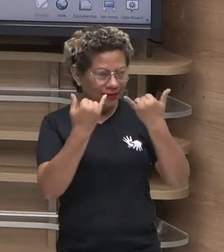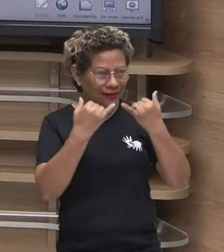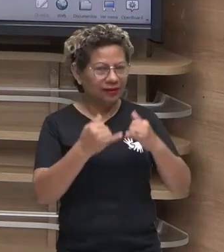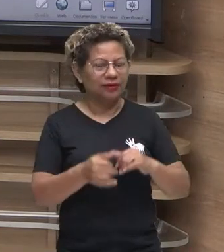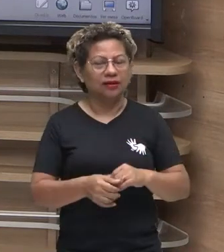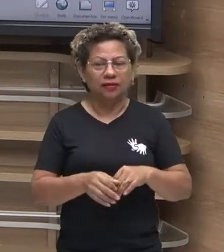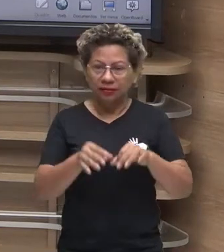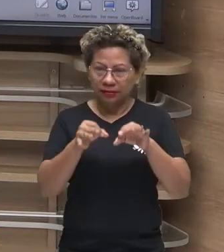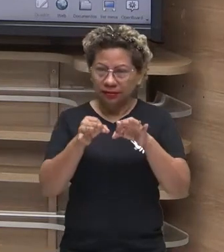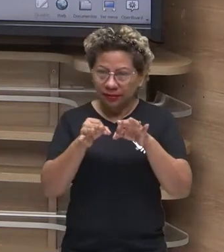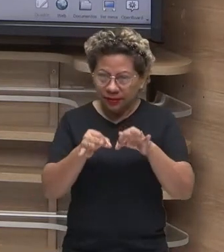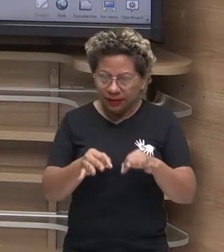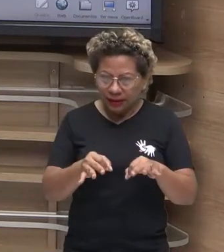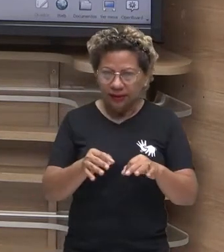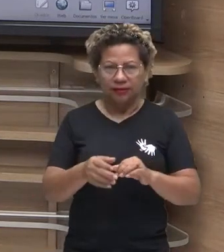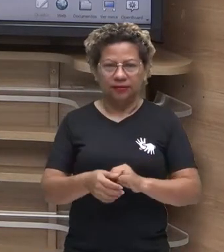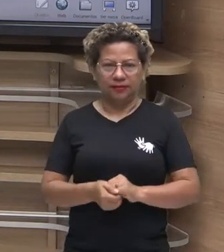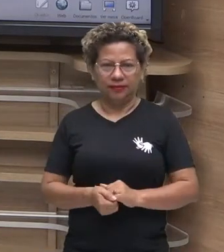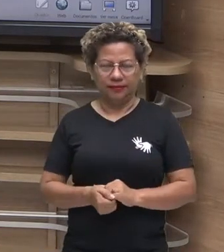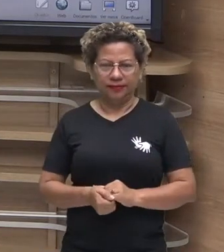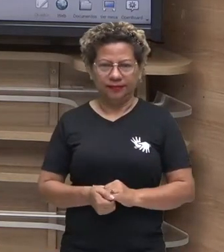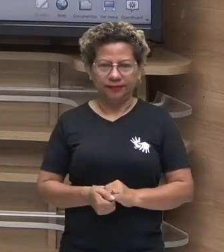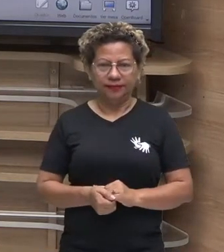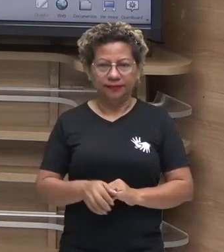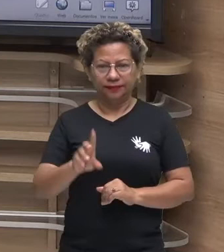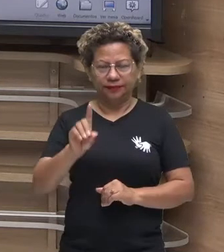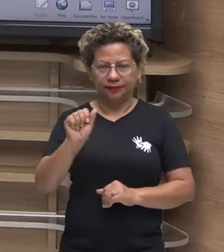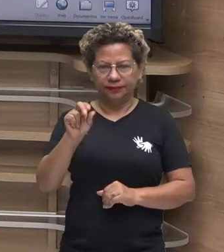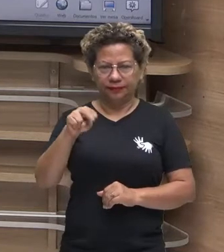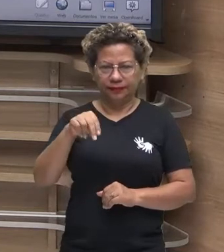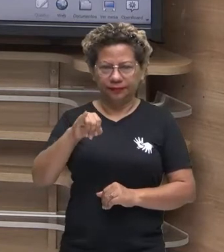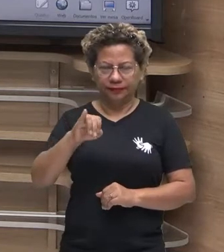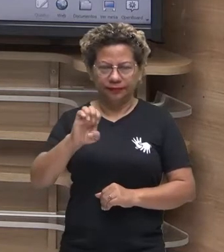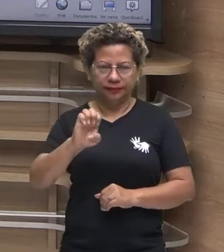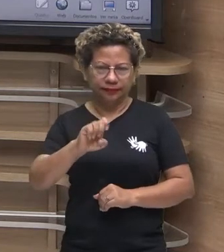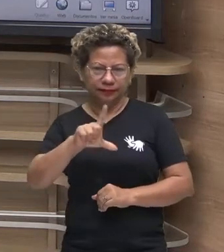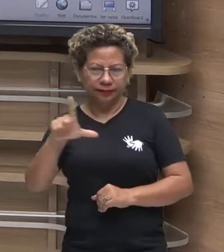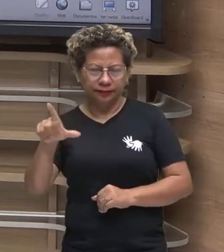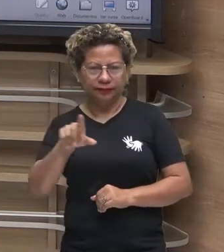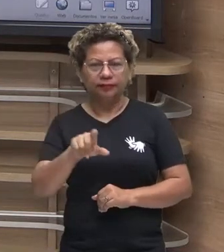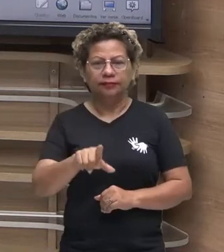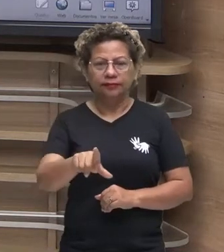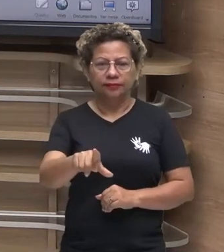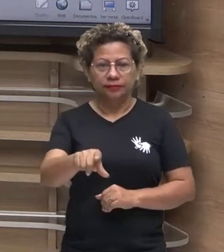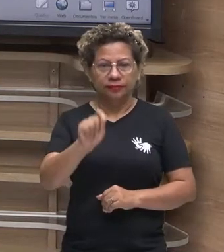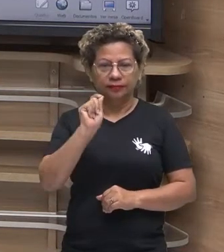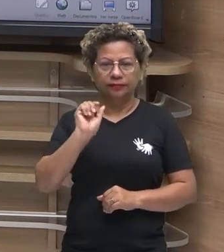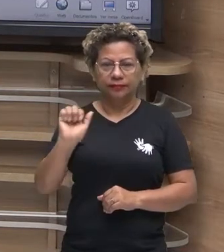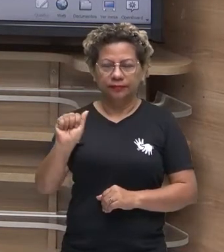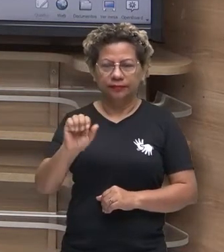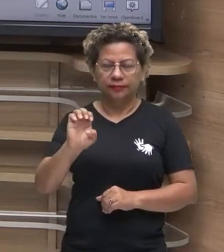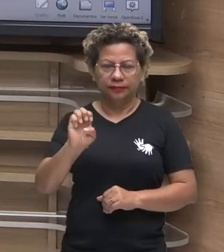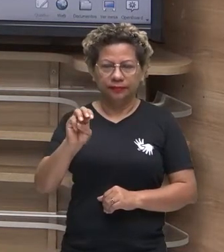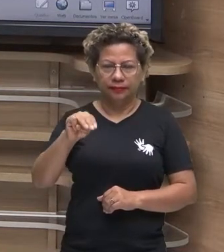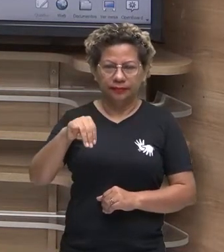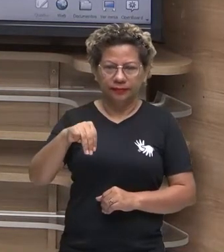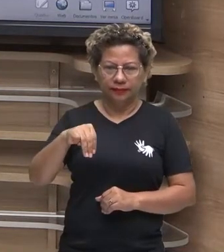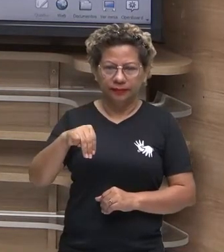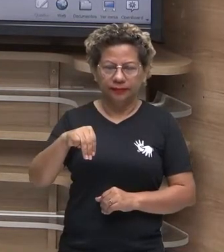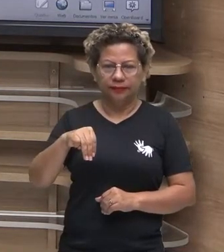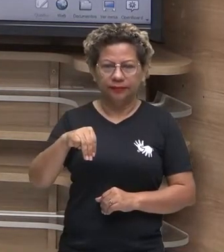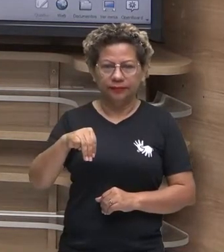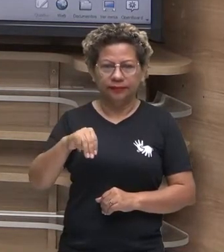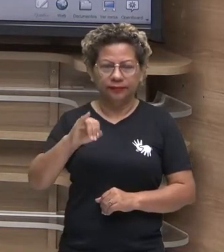responderam? Vamos lá. O Daniel respondeu que é a letra A. A Emily respondeu também que é a letra